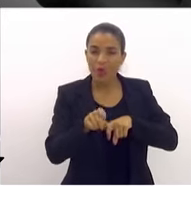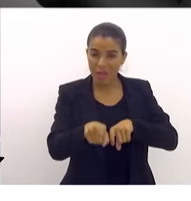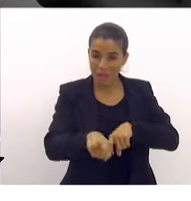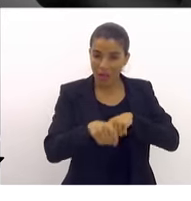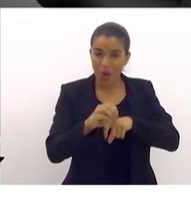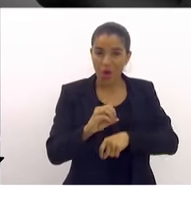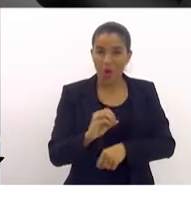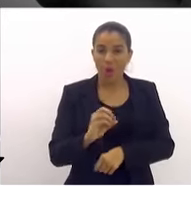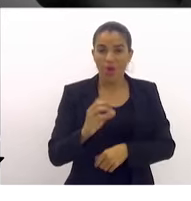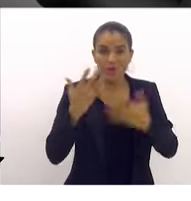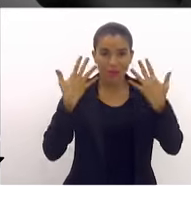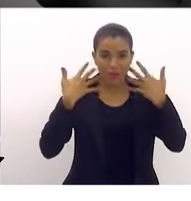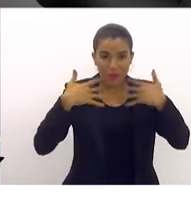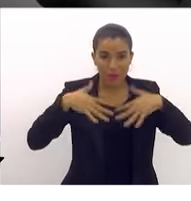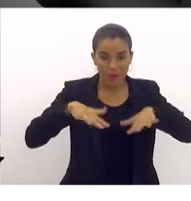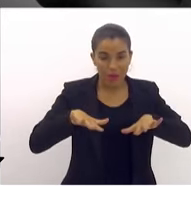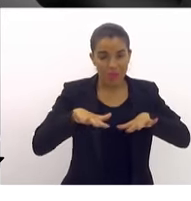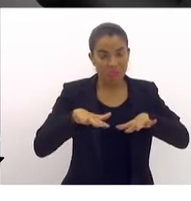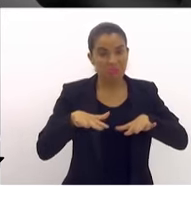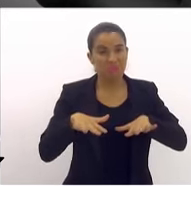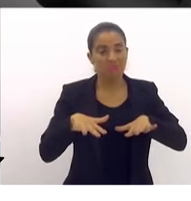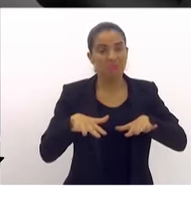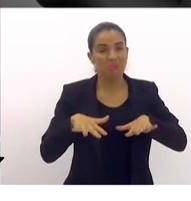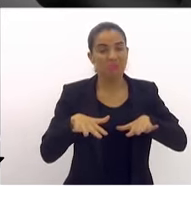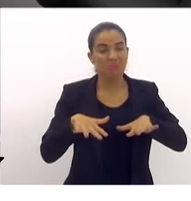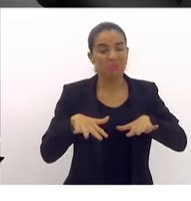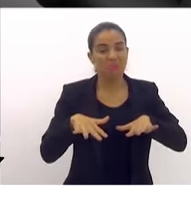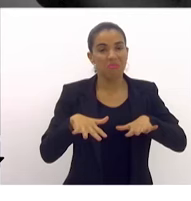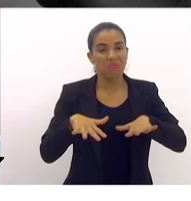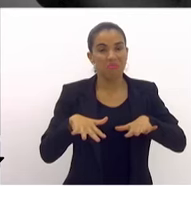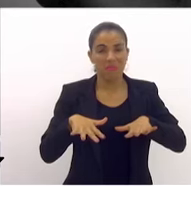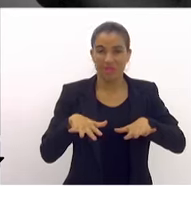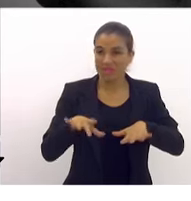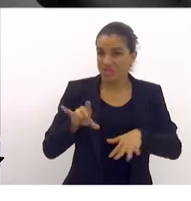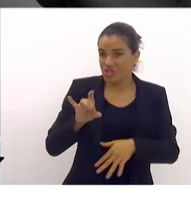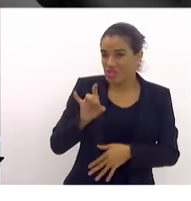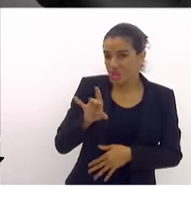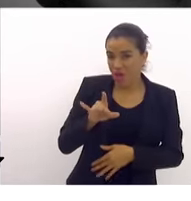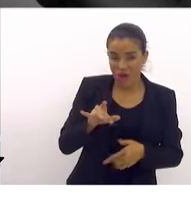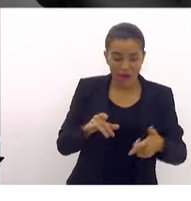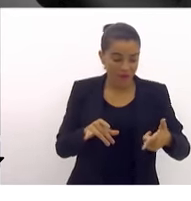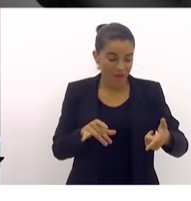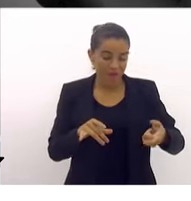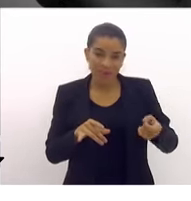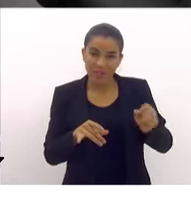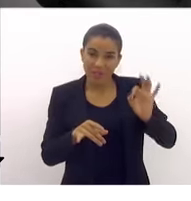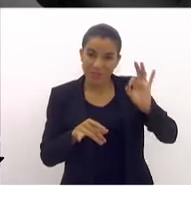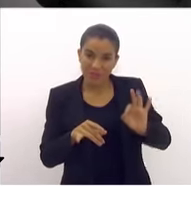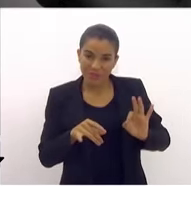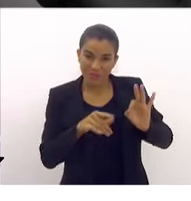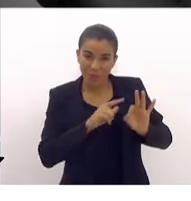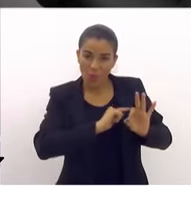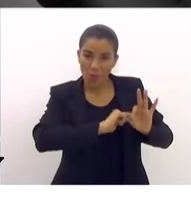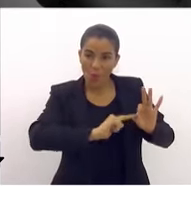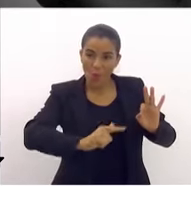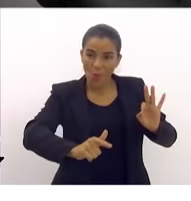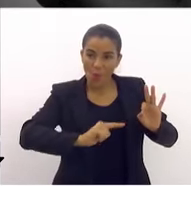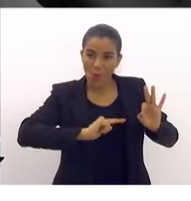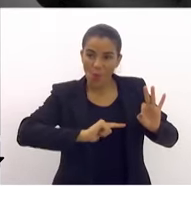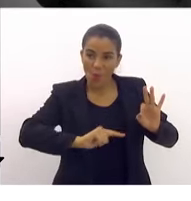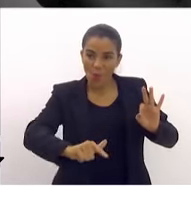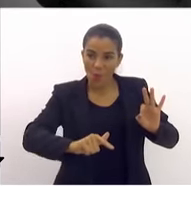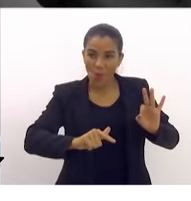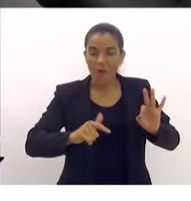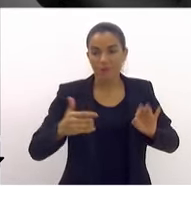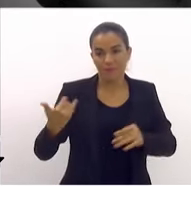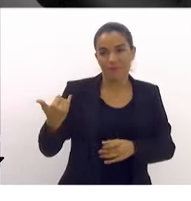orgânica, não vai ficar com 20% vazio. Não sei. O Fernando está me